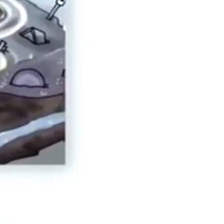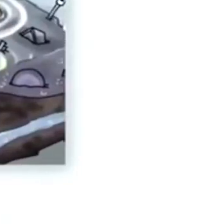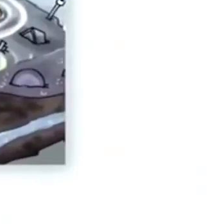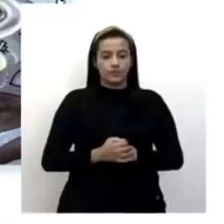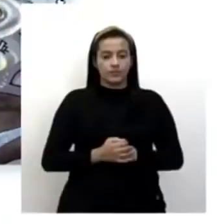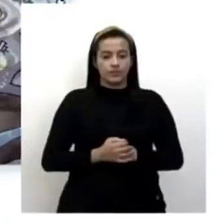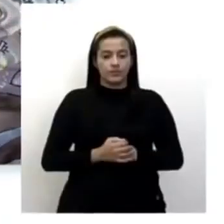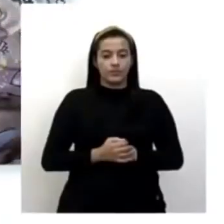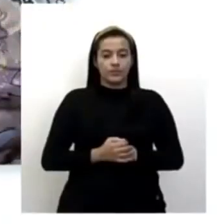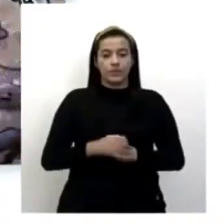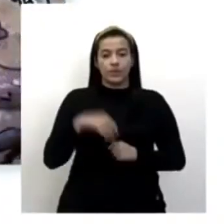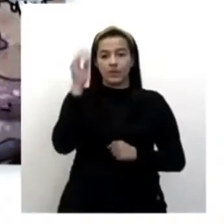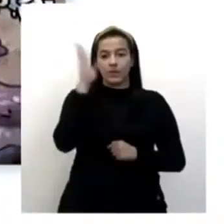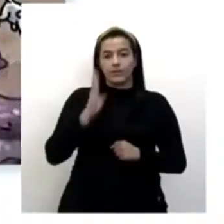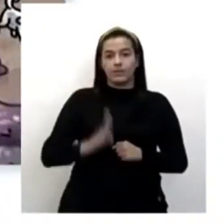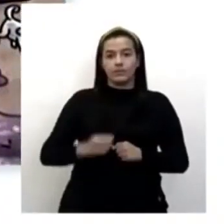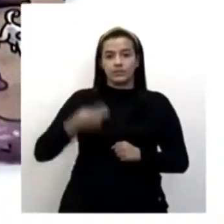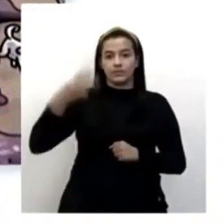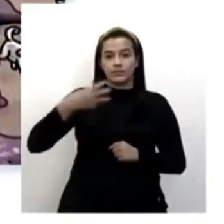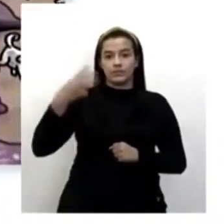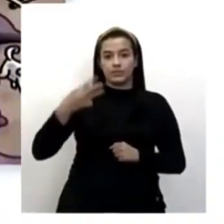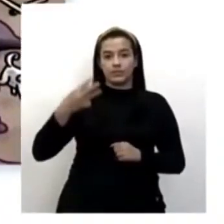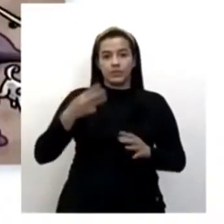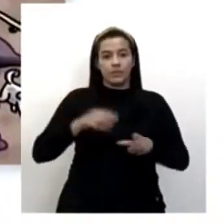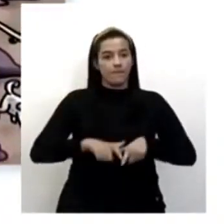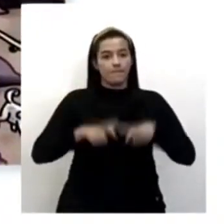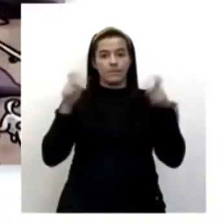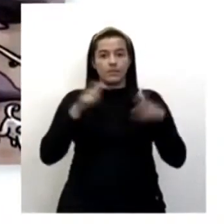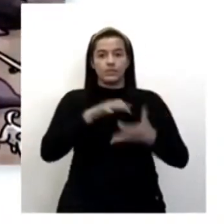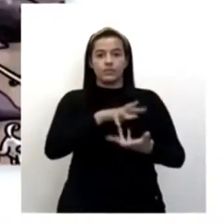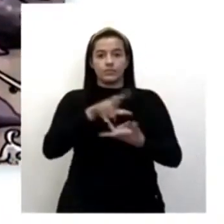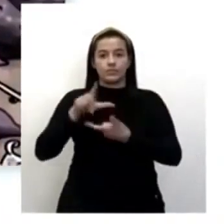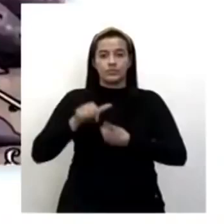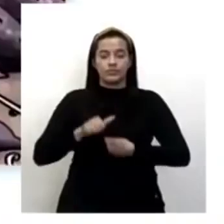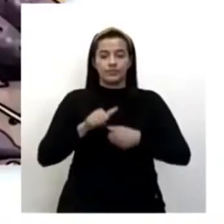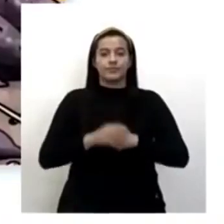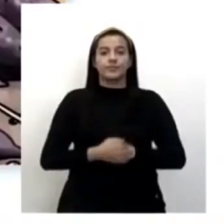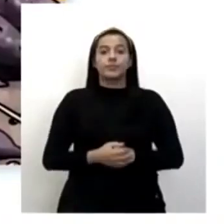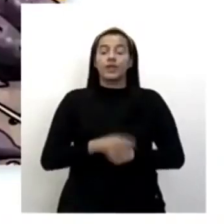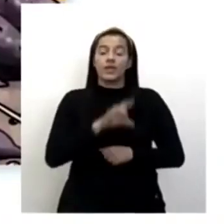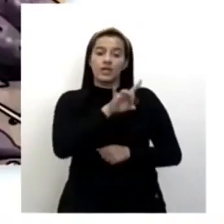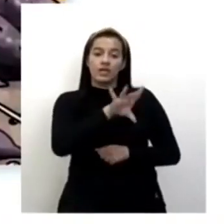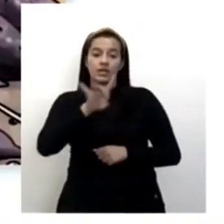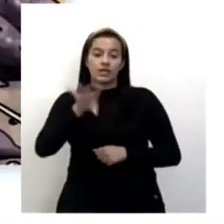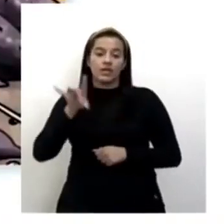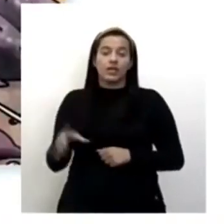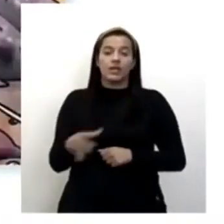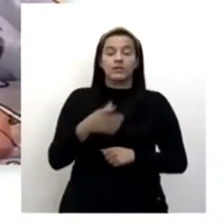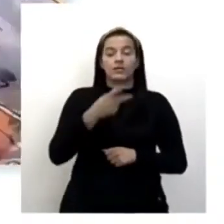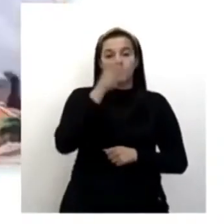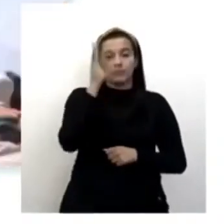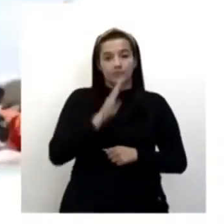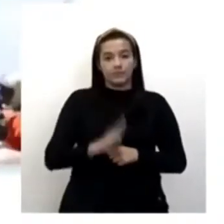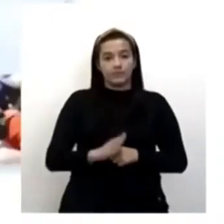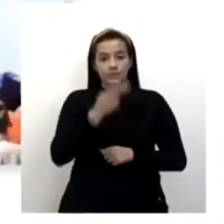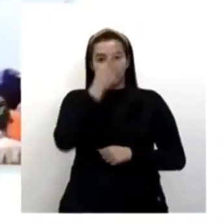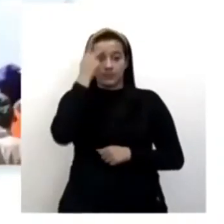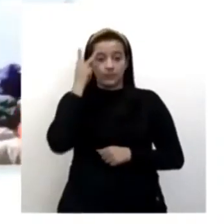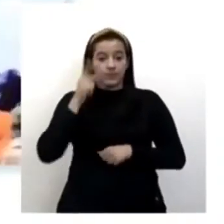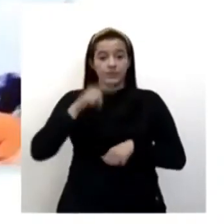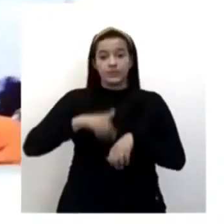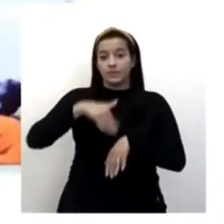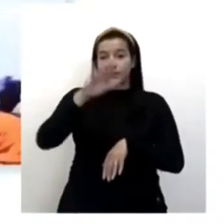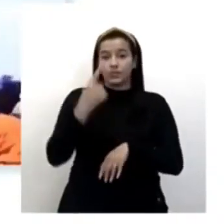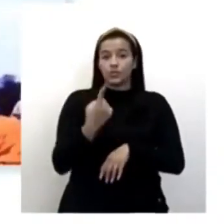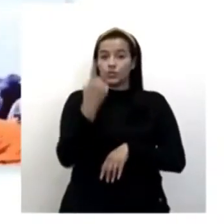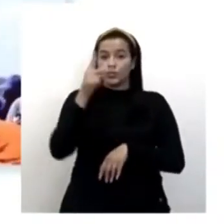O Brasil é o terceiro maior produtor de resíduos sólidos no planeta. Cada brasileiro gera, em média, um pouco mais de 1 quilo de